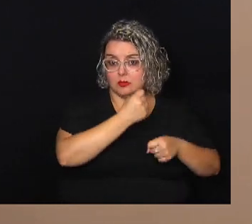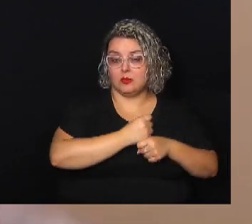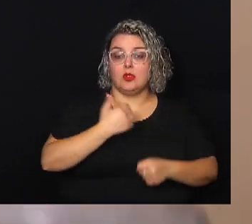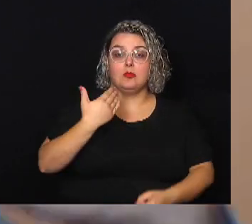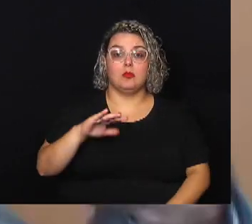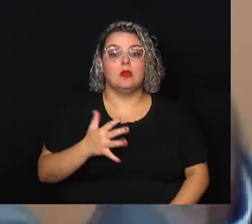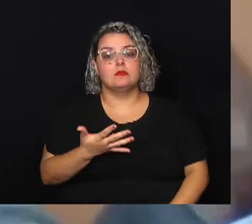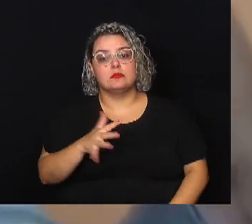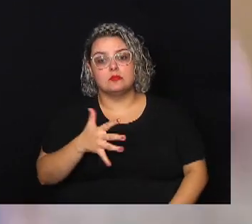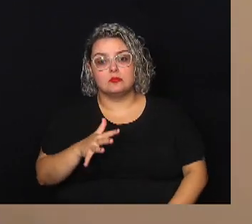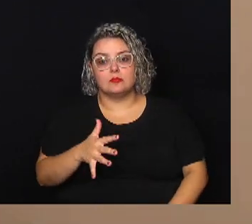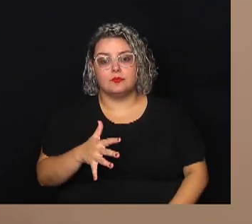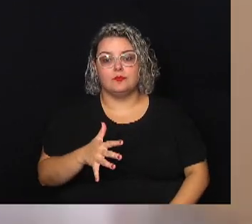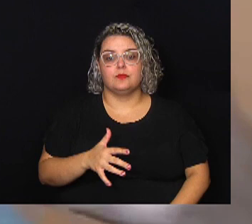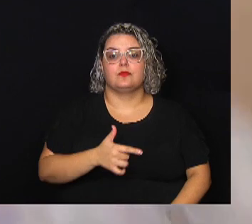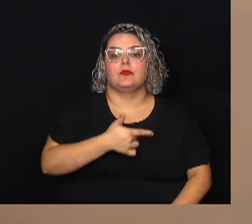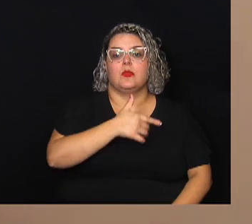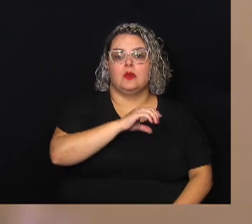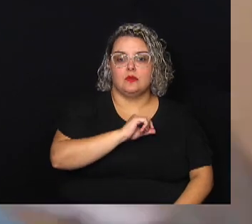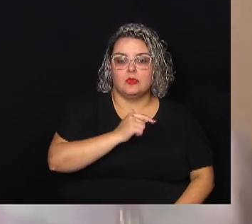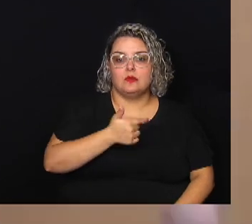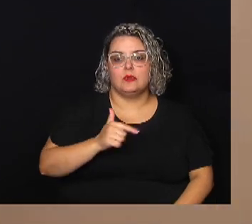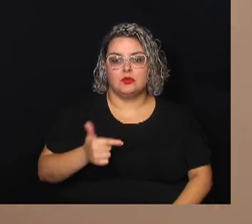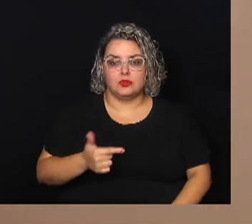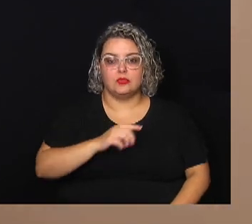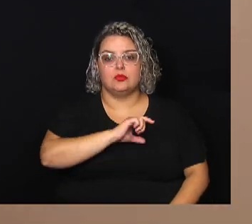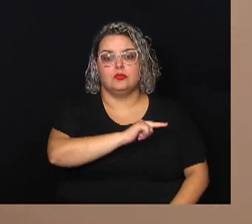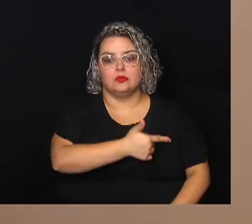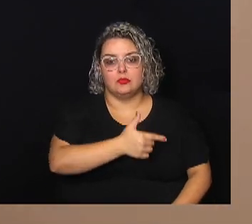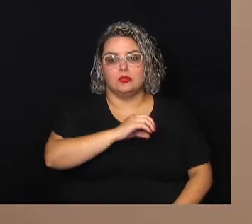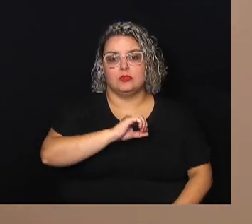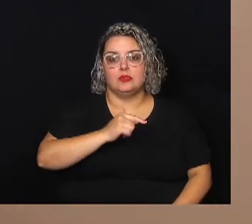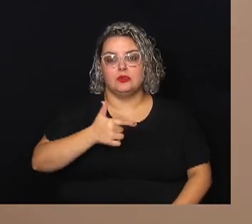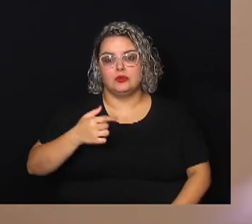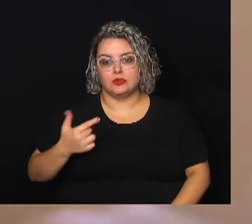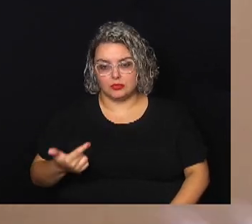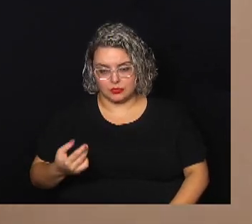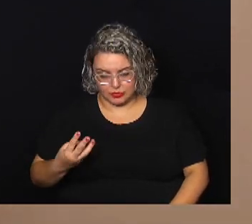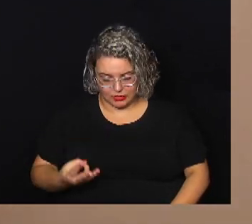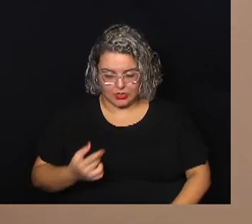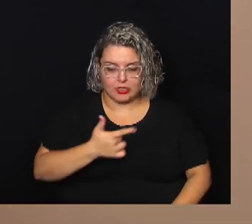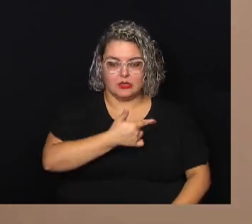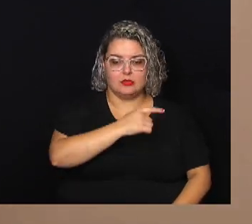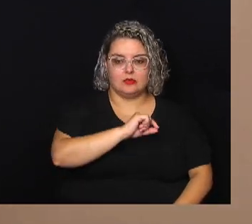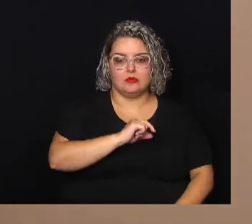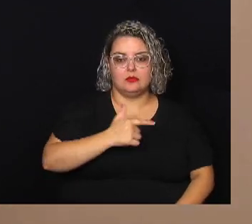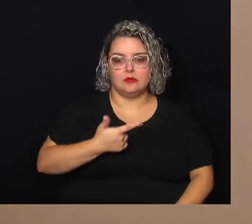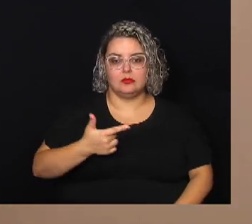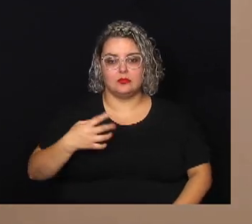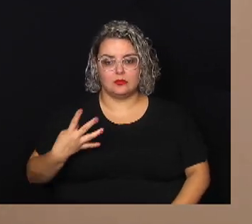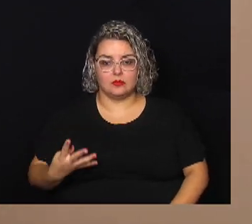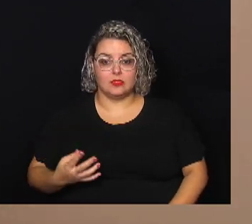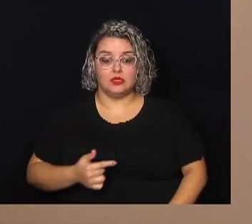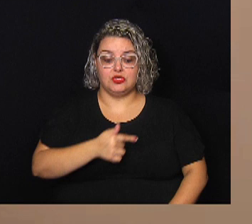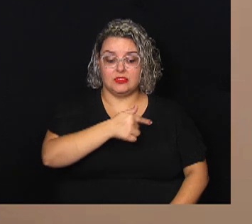estimava para 22, 23, 24, que era de 620 mil